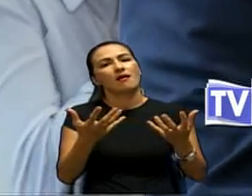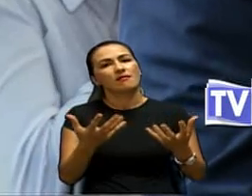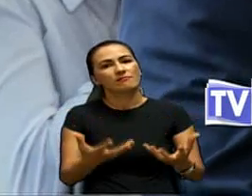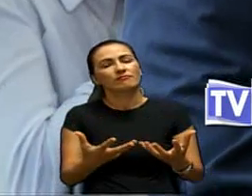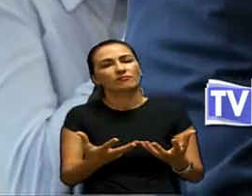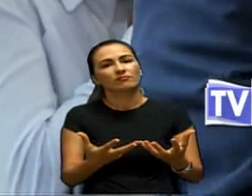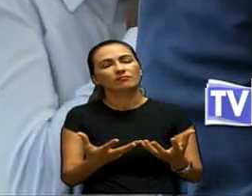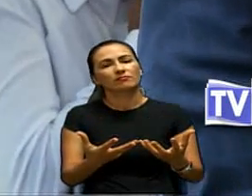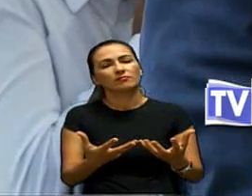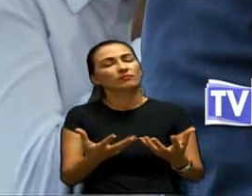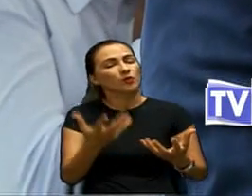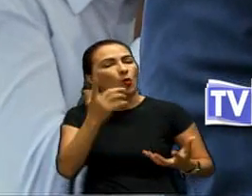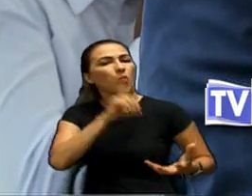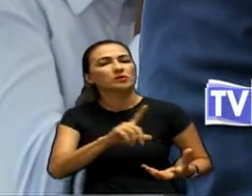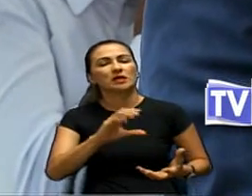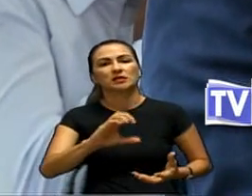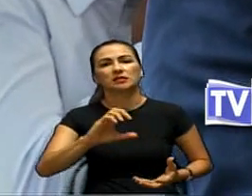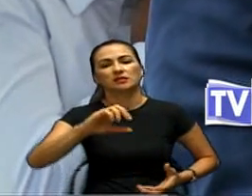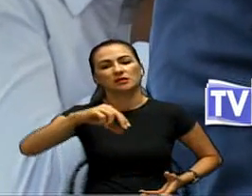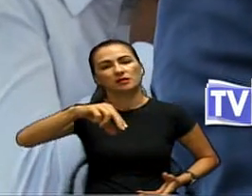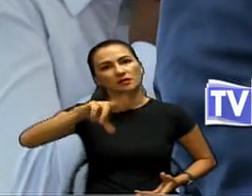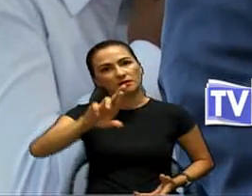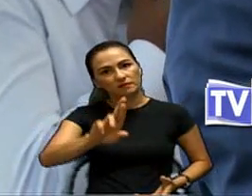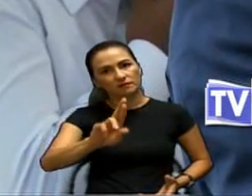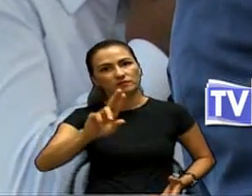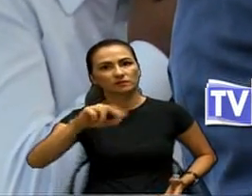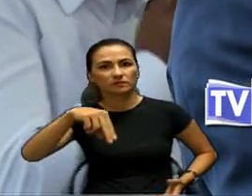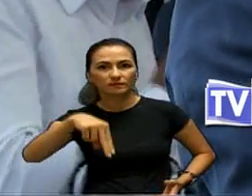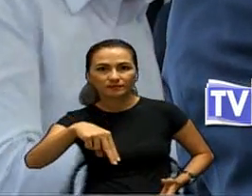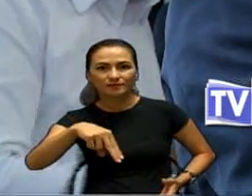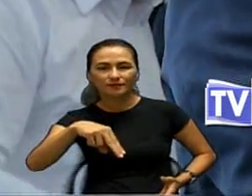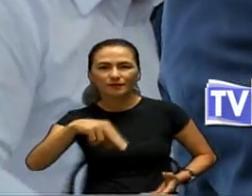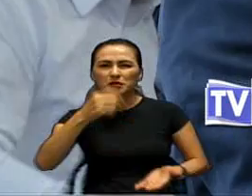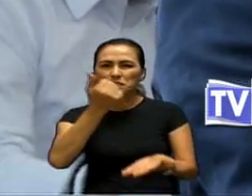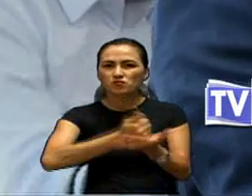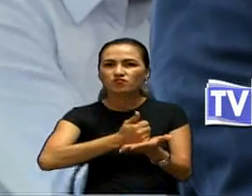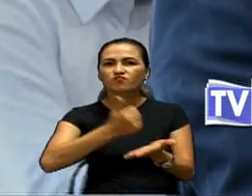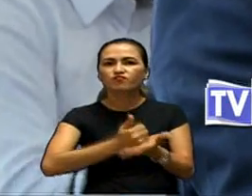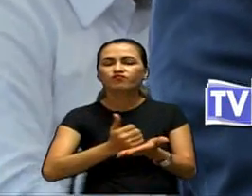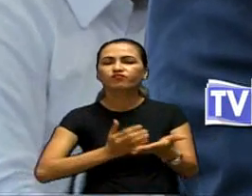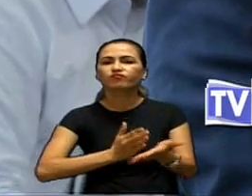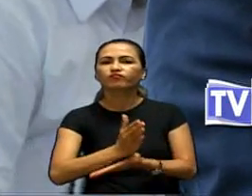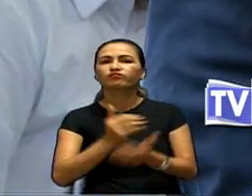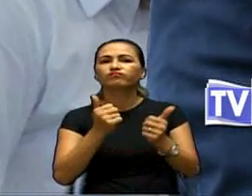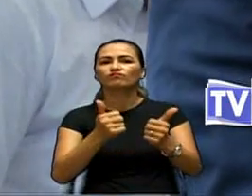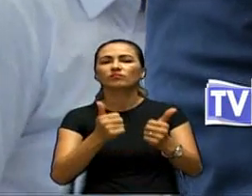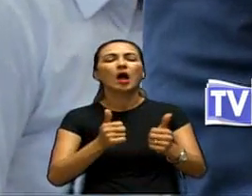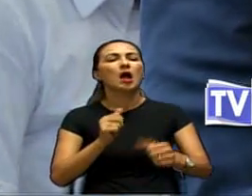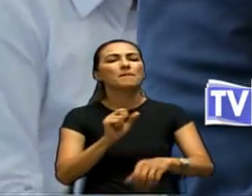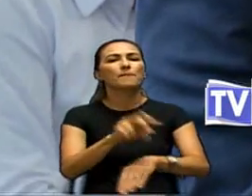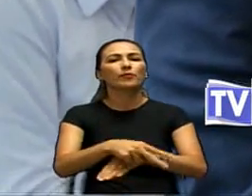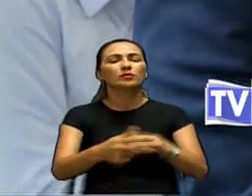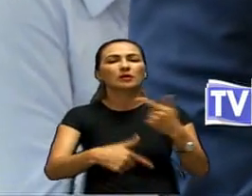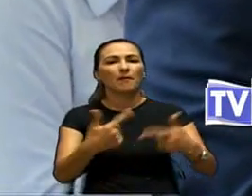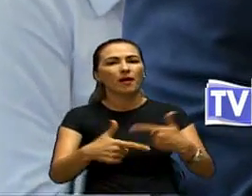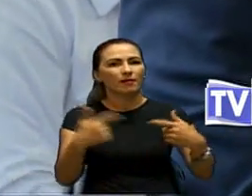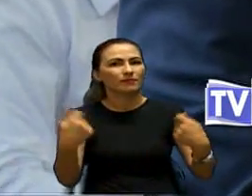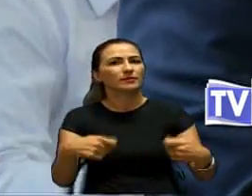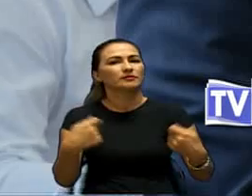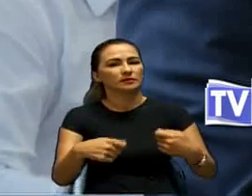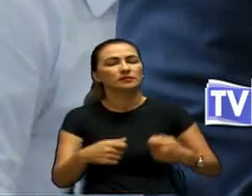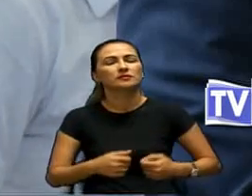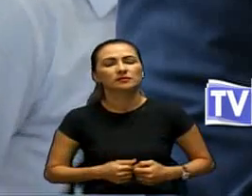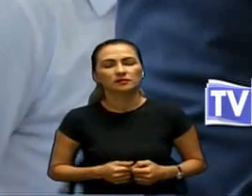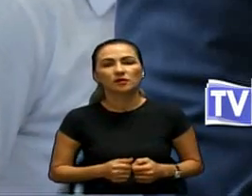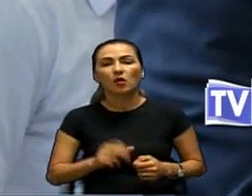médico residente, uma oportunidade em o médico aprimorar e se formar efetivamente em uma especialidade. E